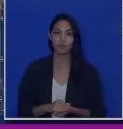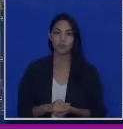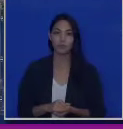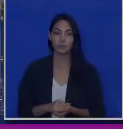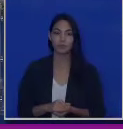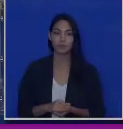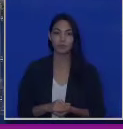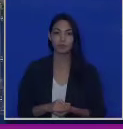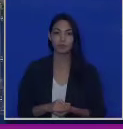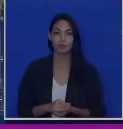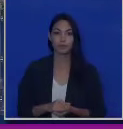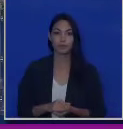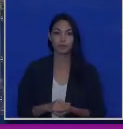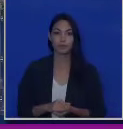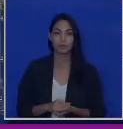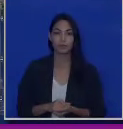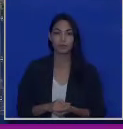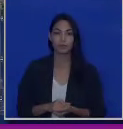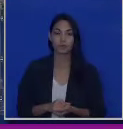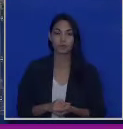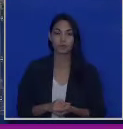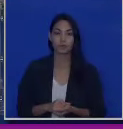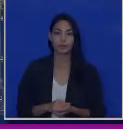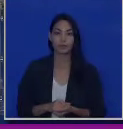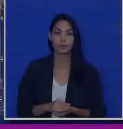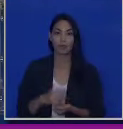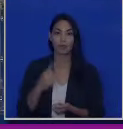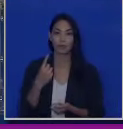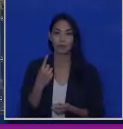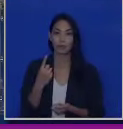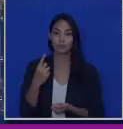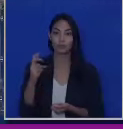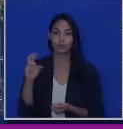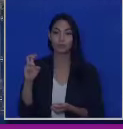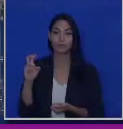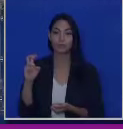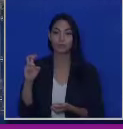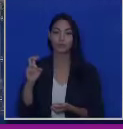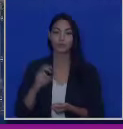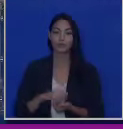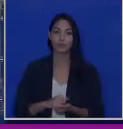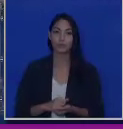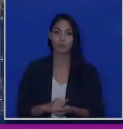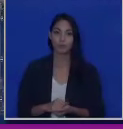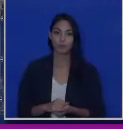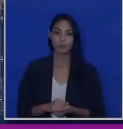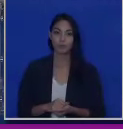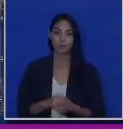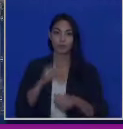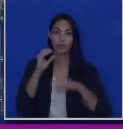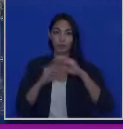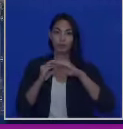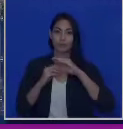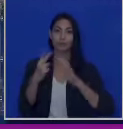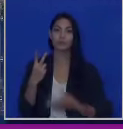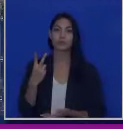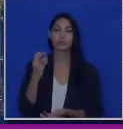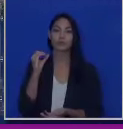loteriasonline.caixa.gov.br. Mais um número sorteado, é número 15, bola 15. Esse é o